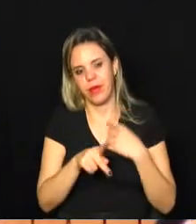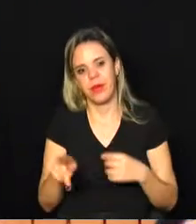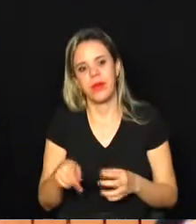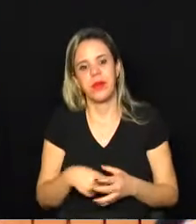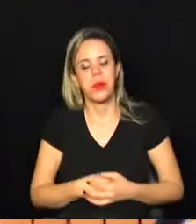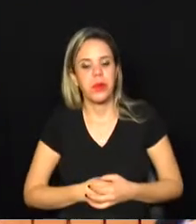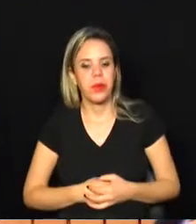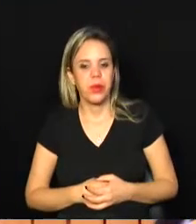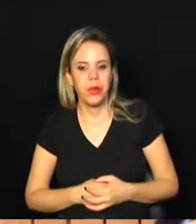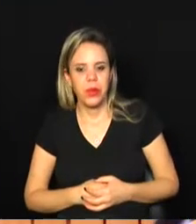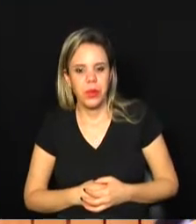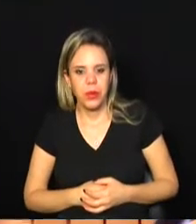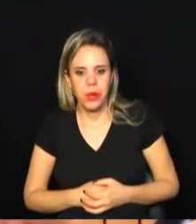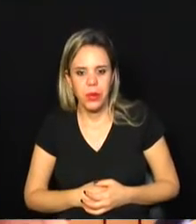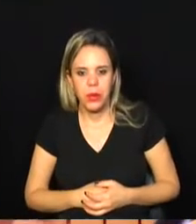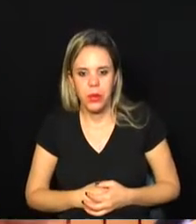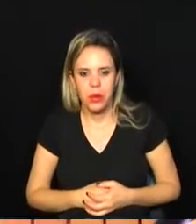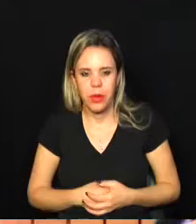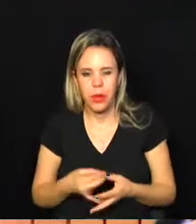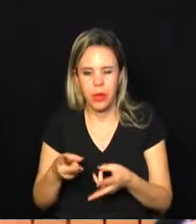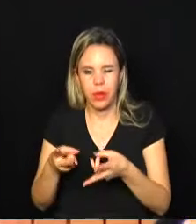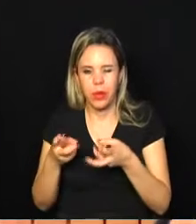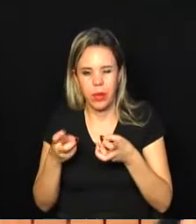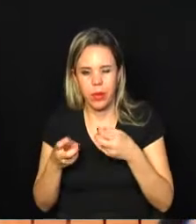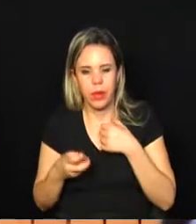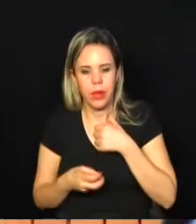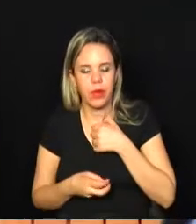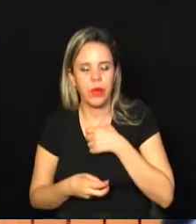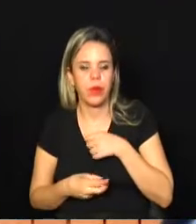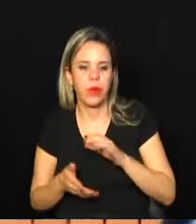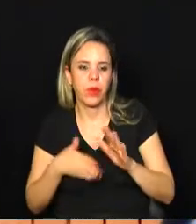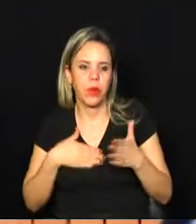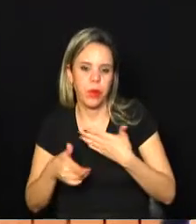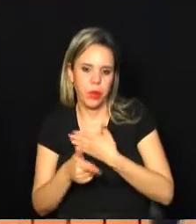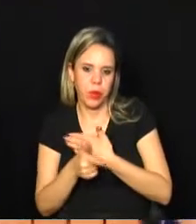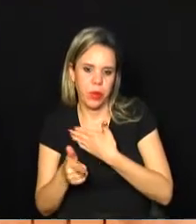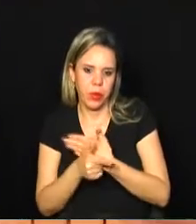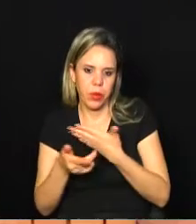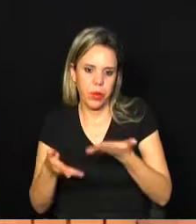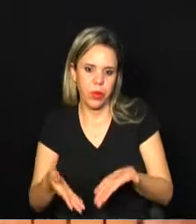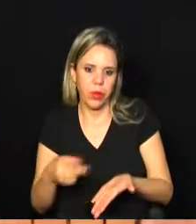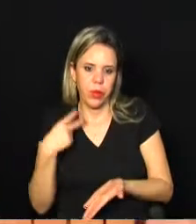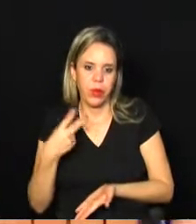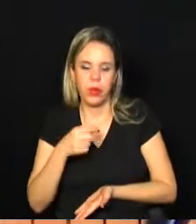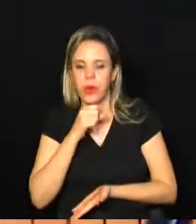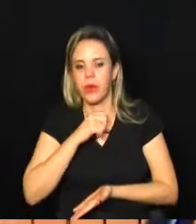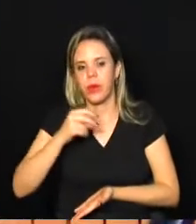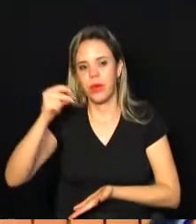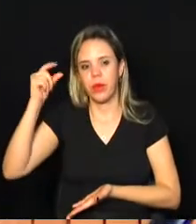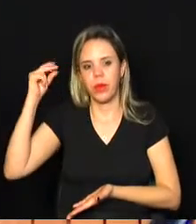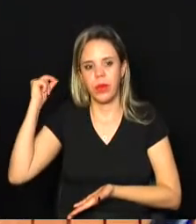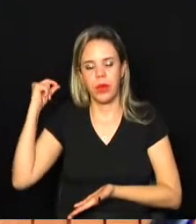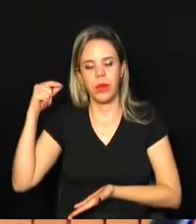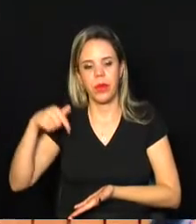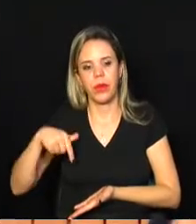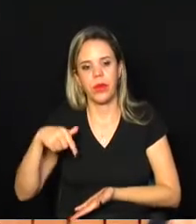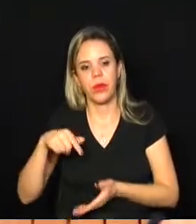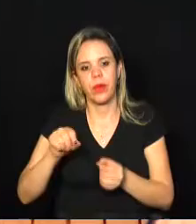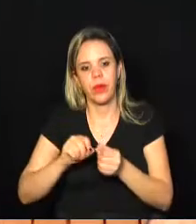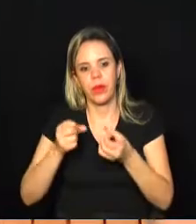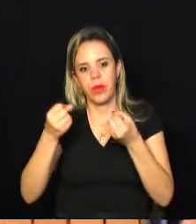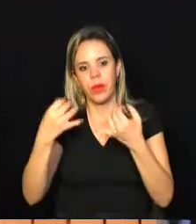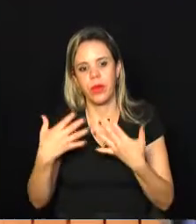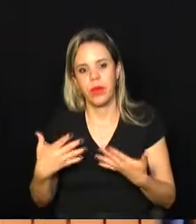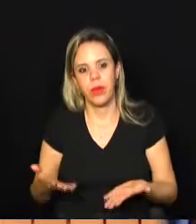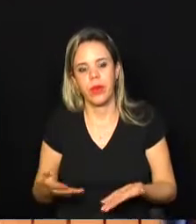Preside o e observei meu papel também aqui com o vereador mais velho fazer